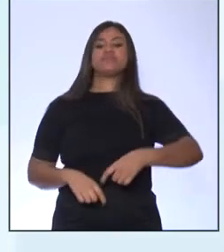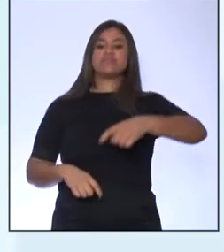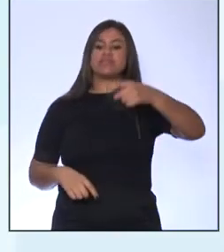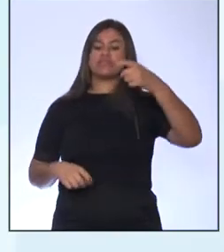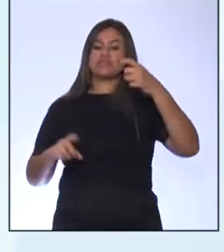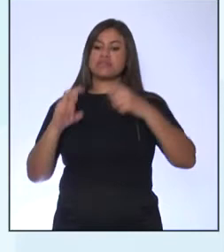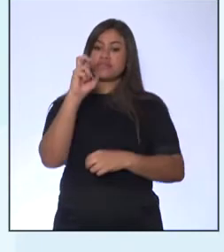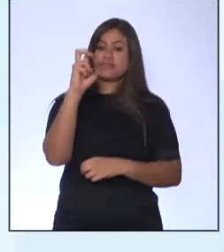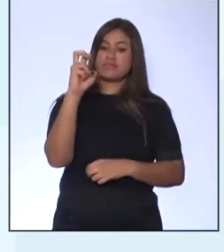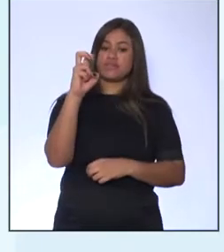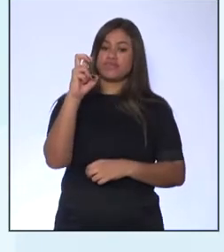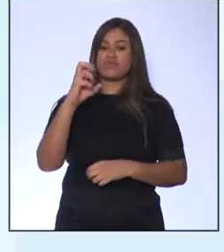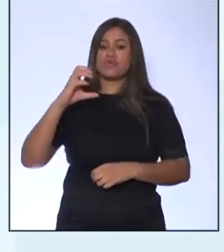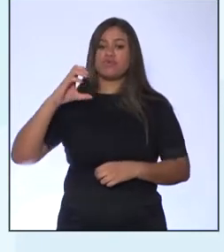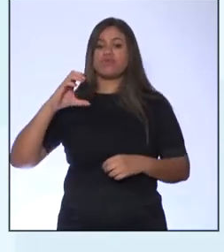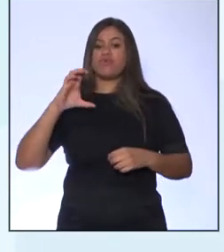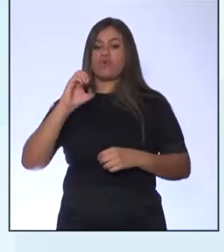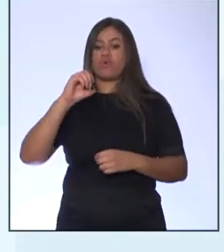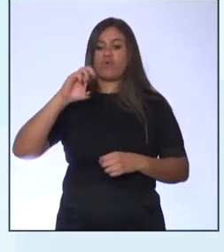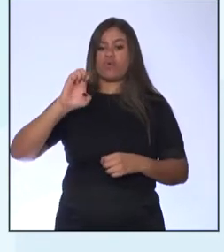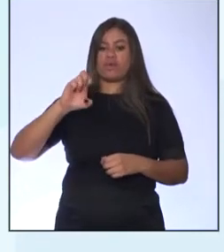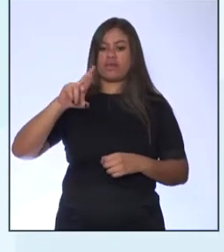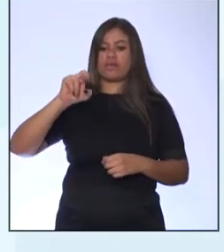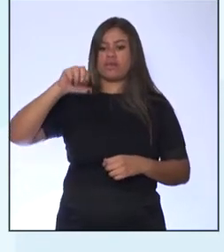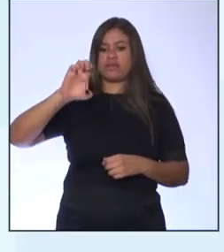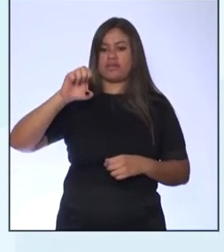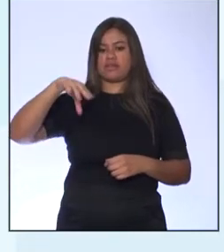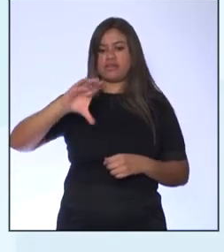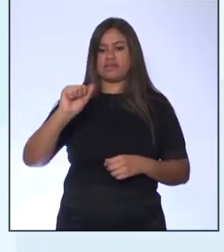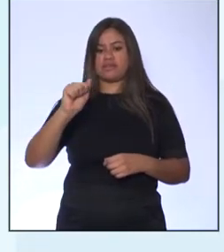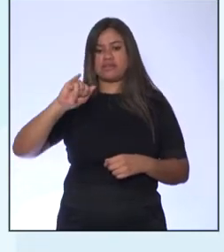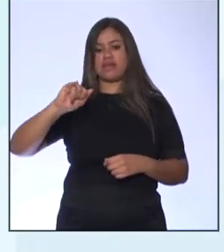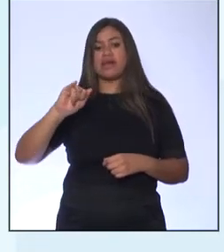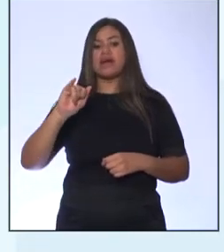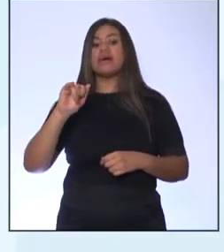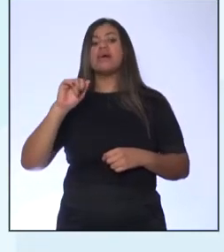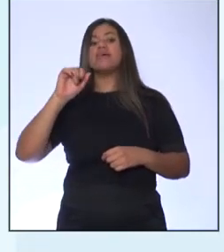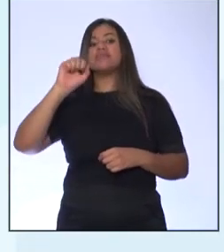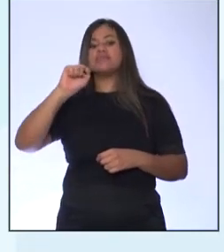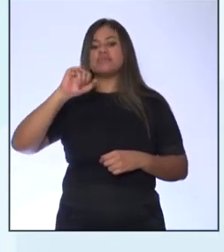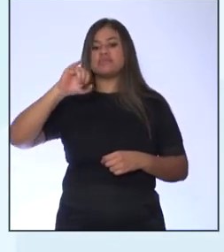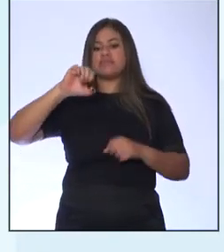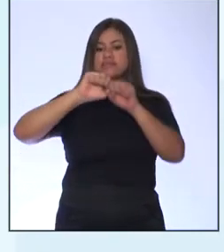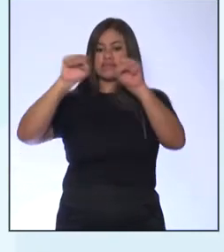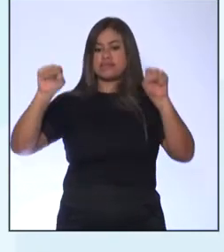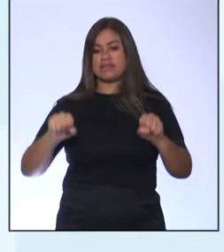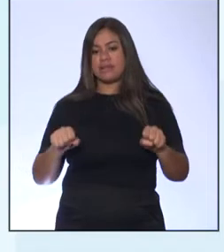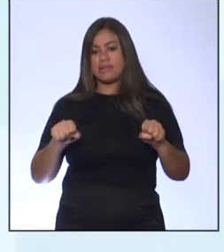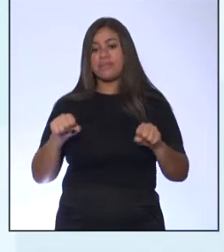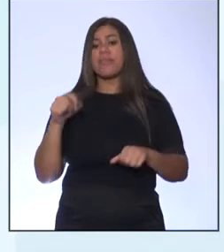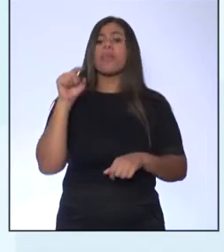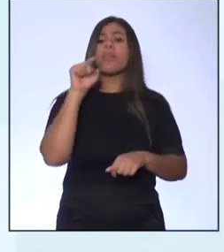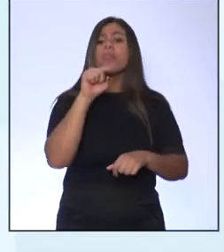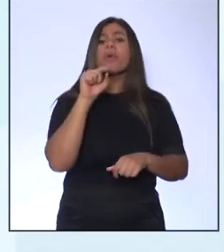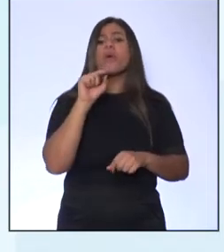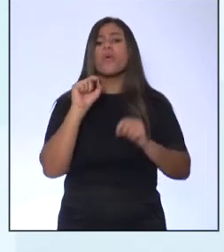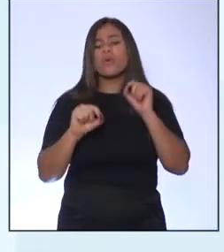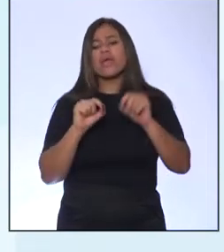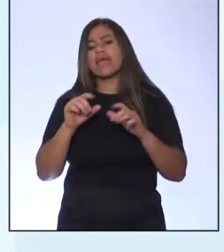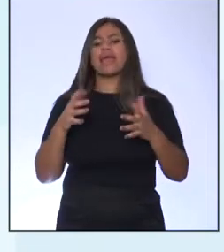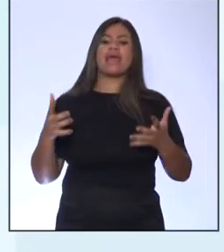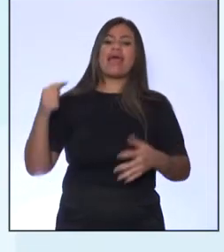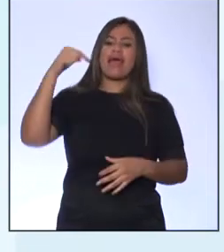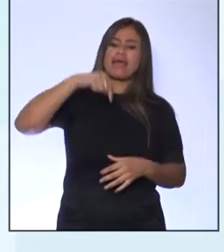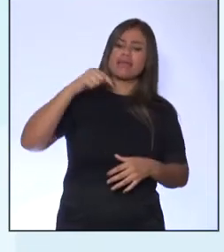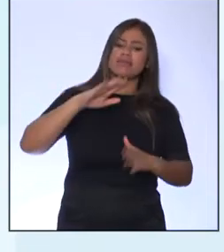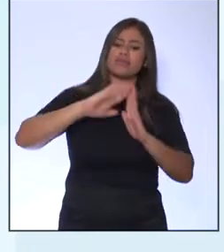com isso é que é preciso, por exemplo, a universidade desse país, pública ou particular, ela